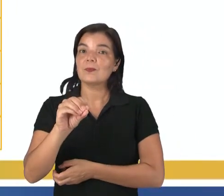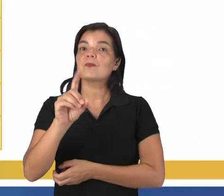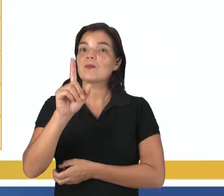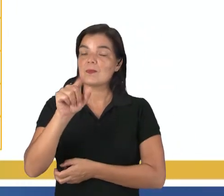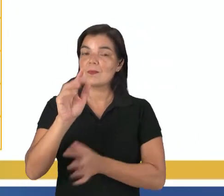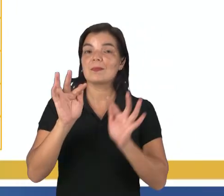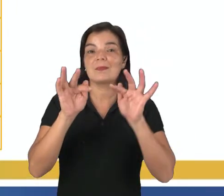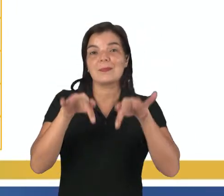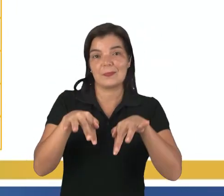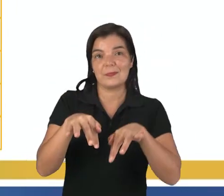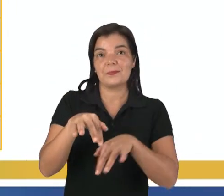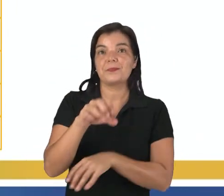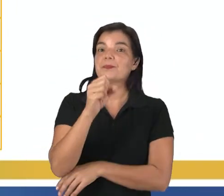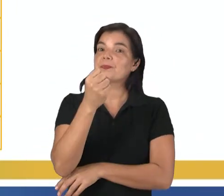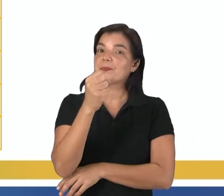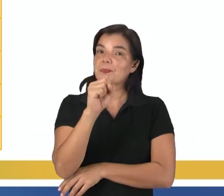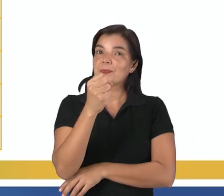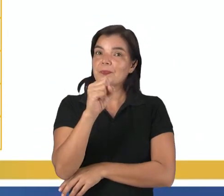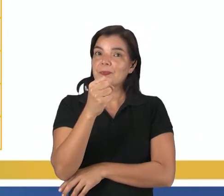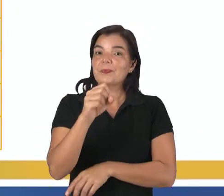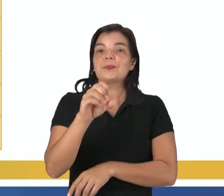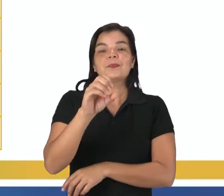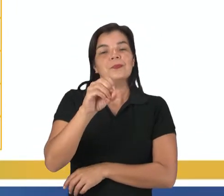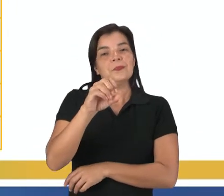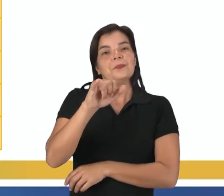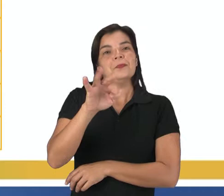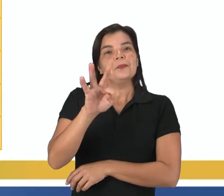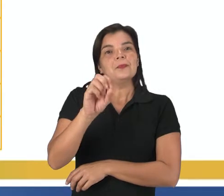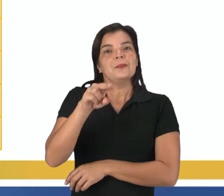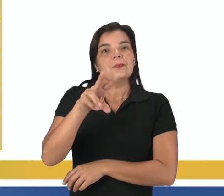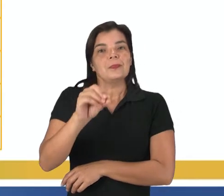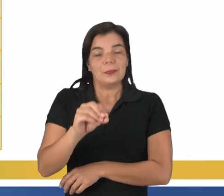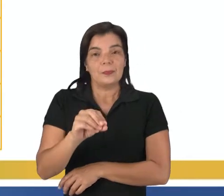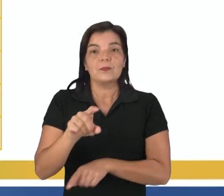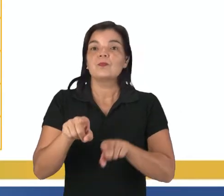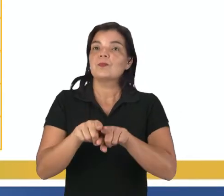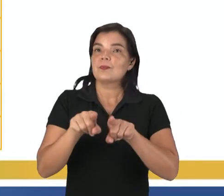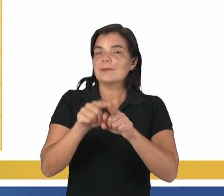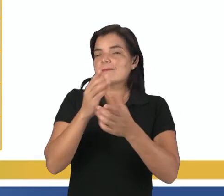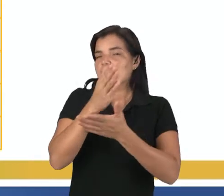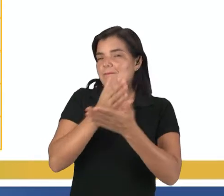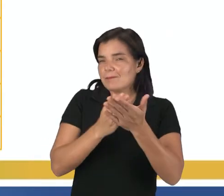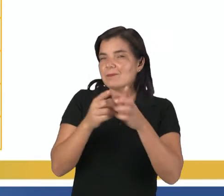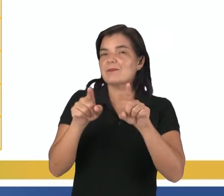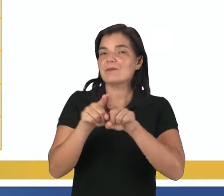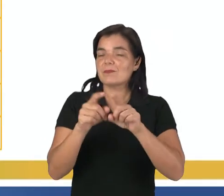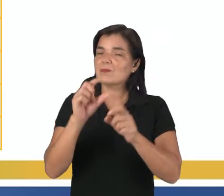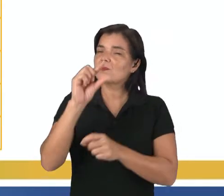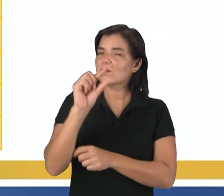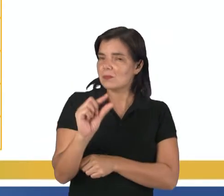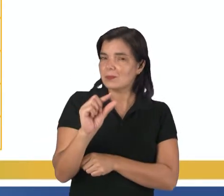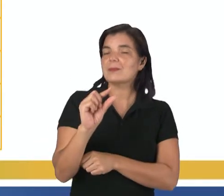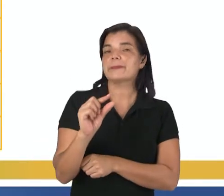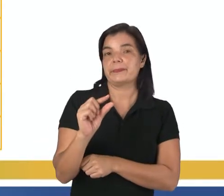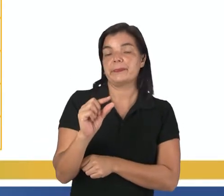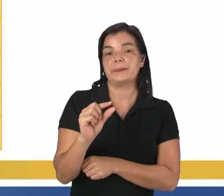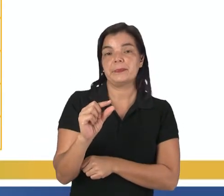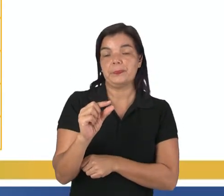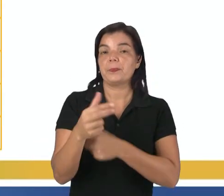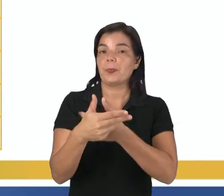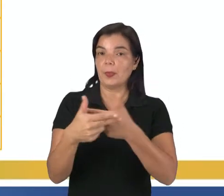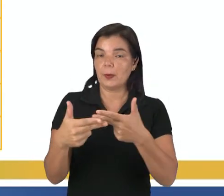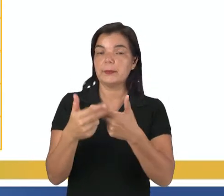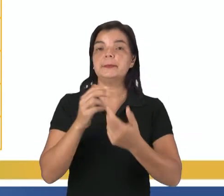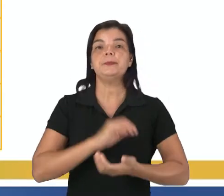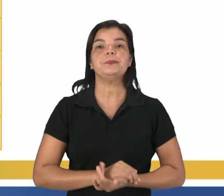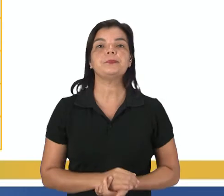palavra oitavo, que significa uma pequena parte de um todo, Indica pouca coisa, pequena